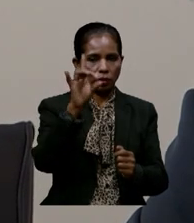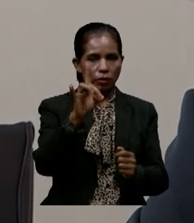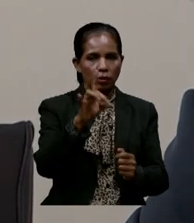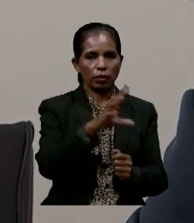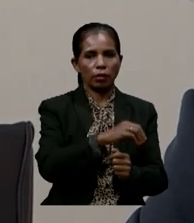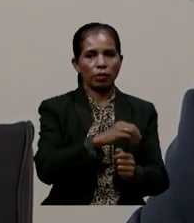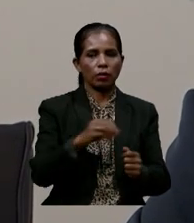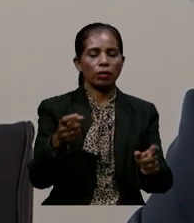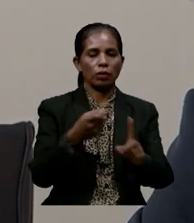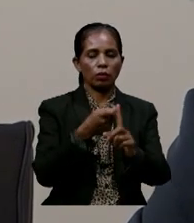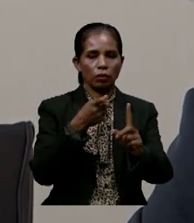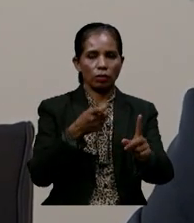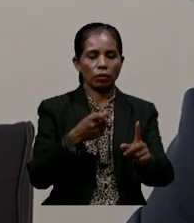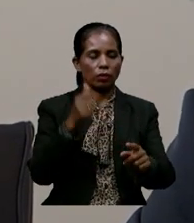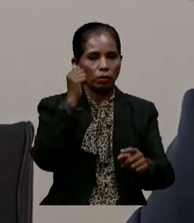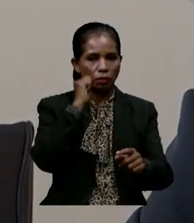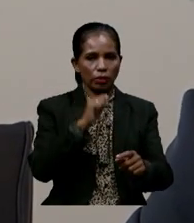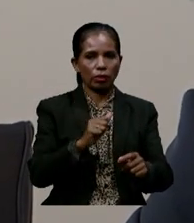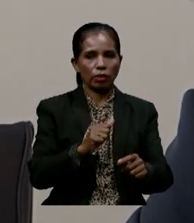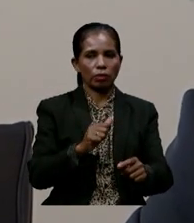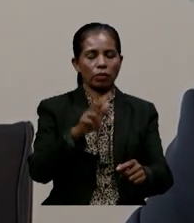568 composto russi veto